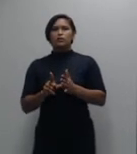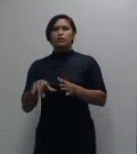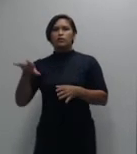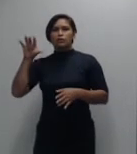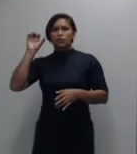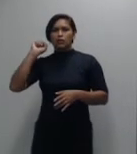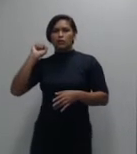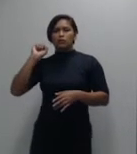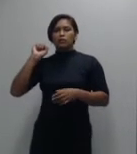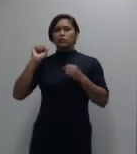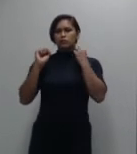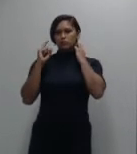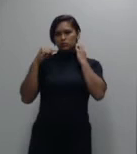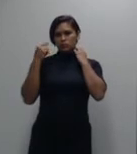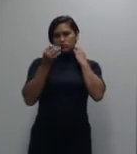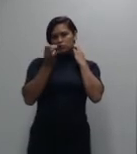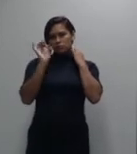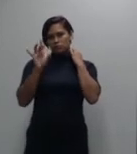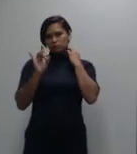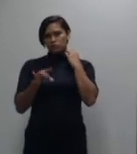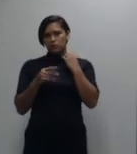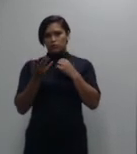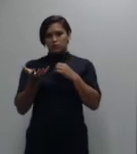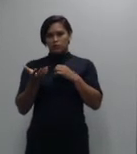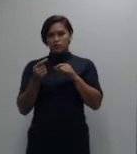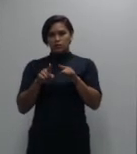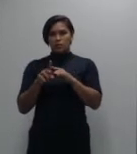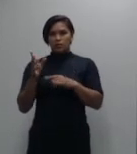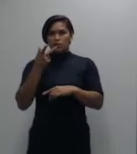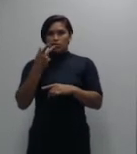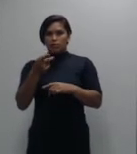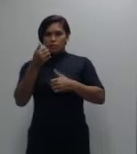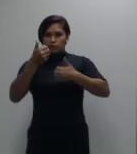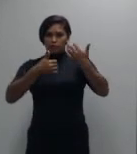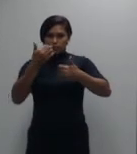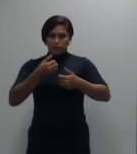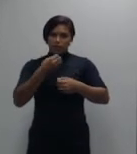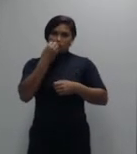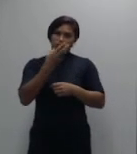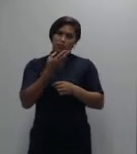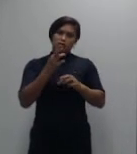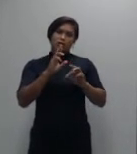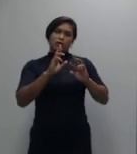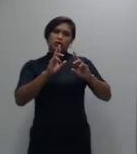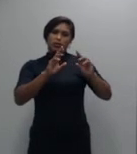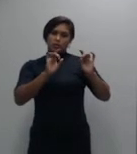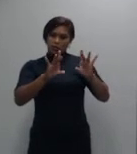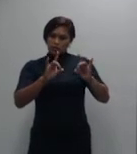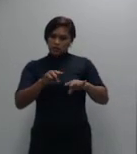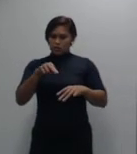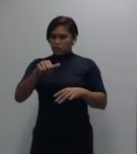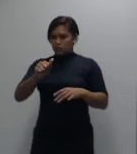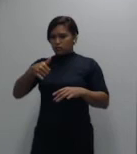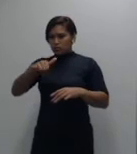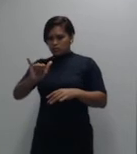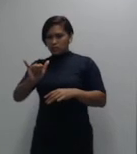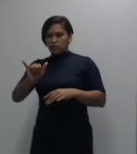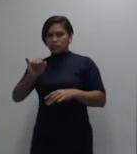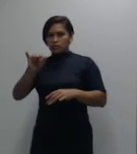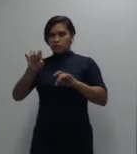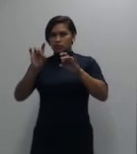se destacar o bom silêncio disse muito bem e com elas são destaque da ministra Nancy andrighi